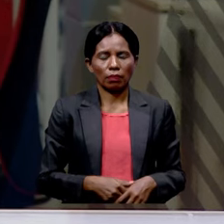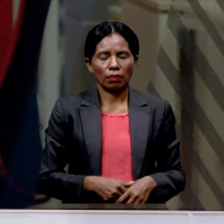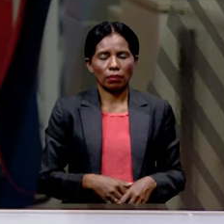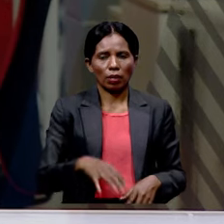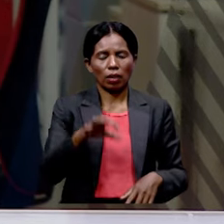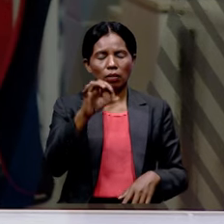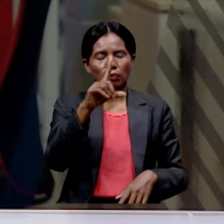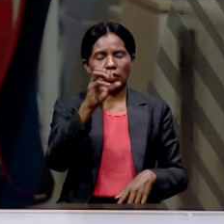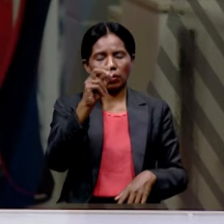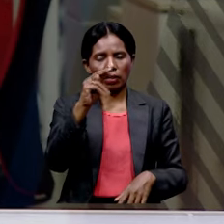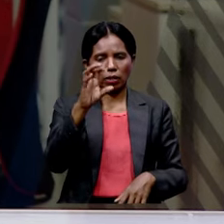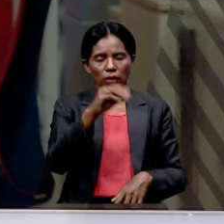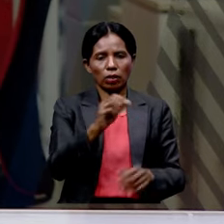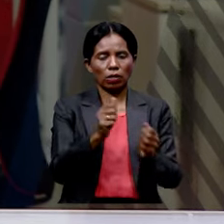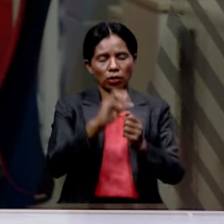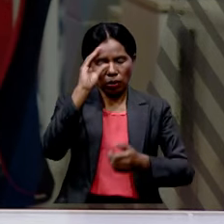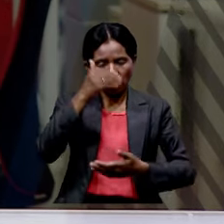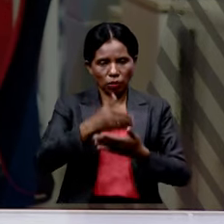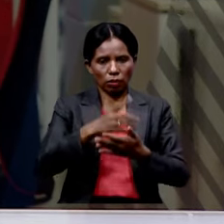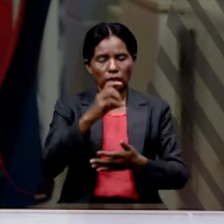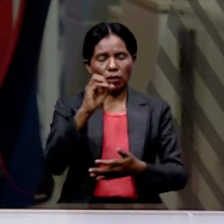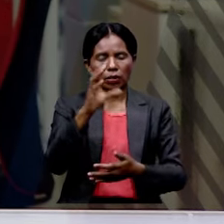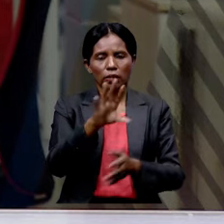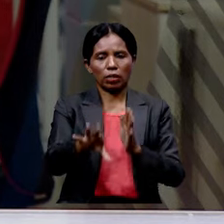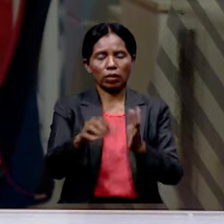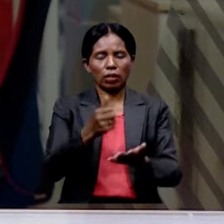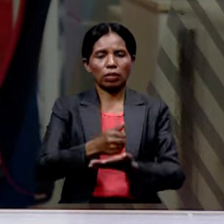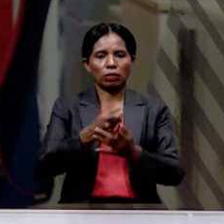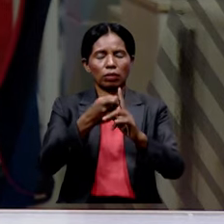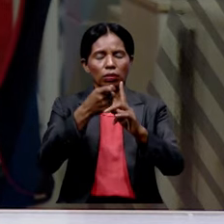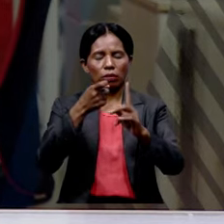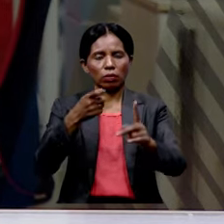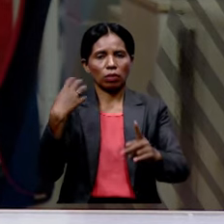Florinda Ronia Oan de Ogracio reta apoio Rússi Palácio Presidencial.